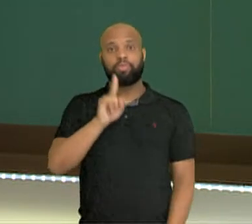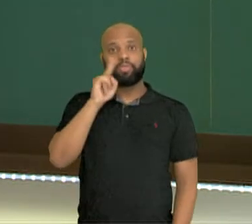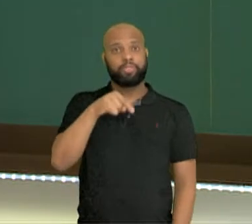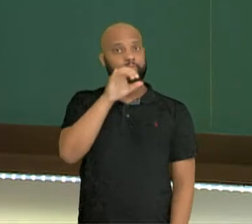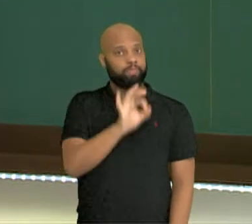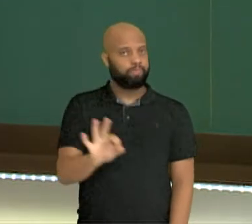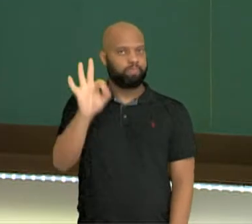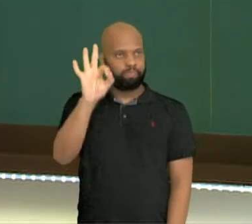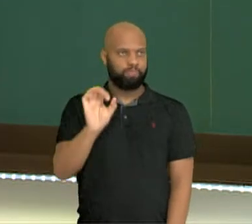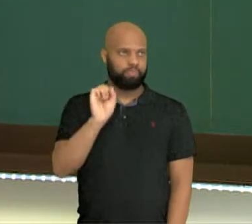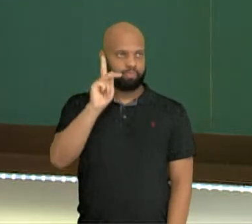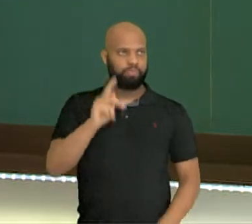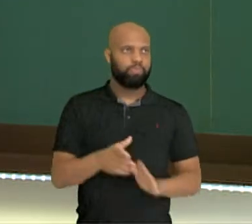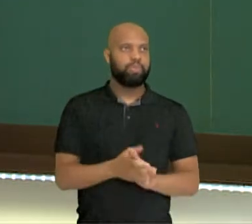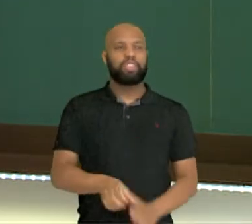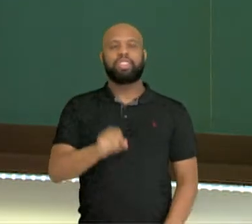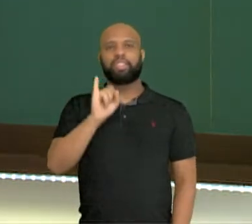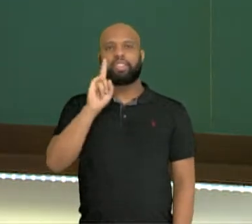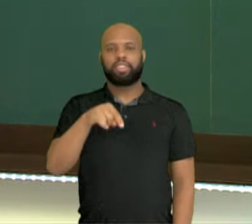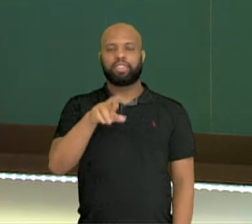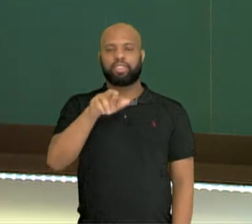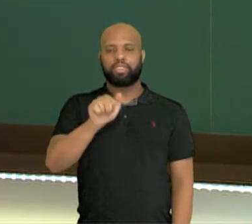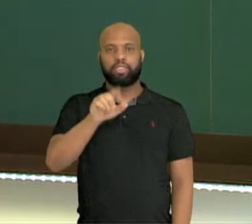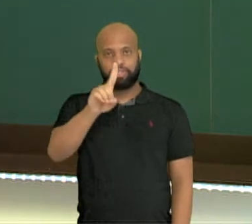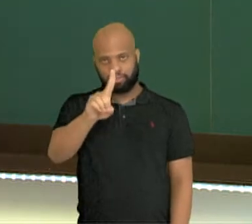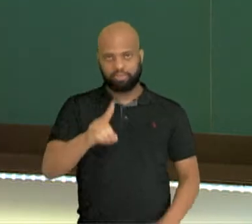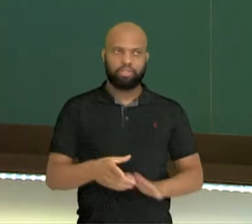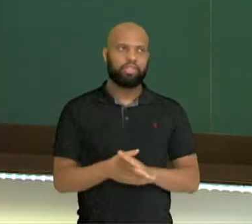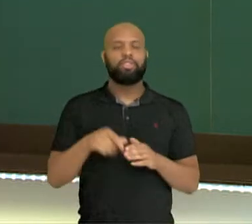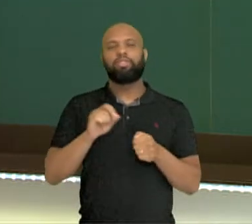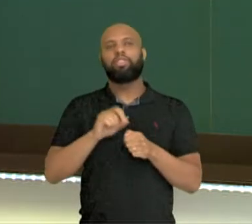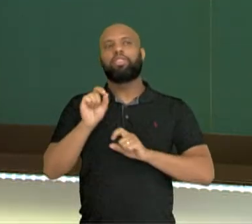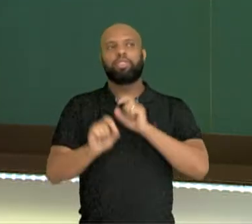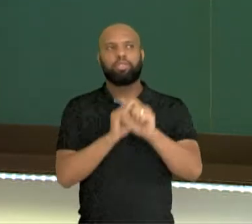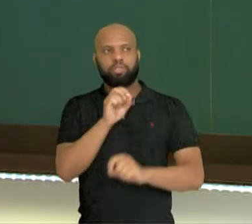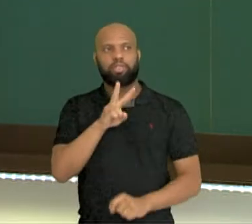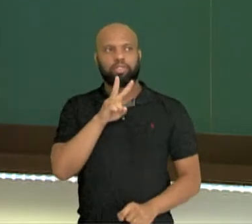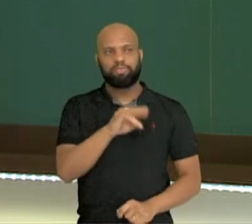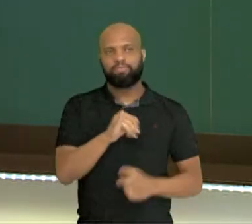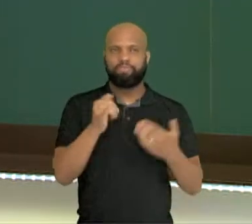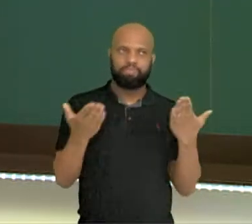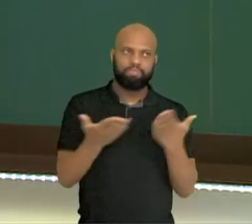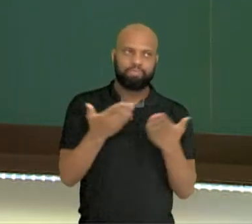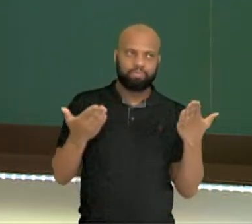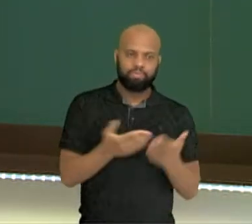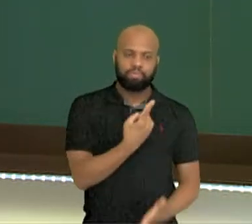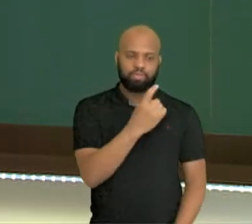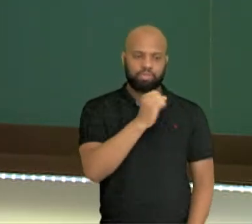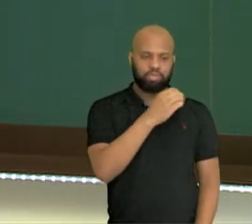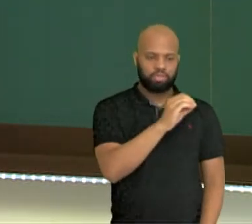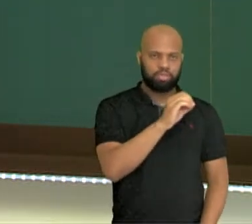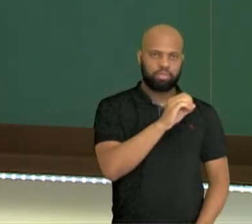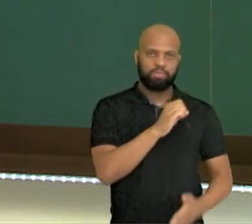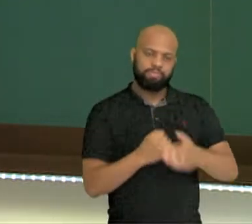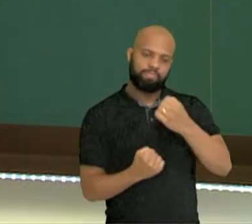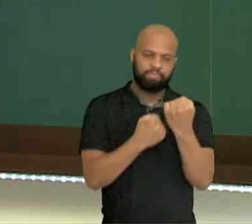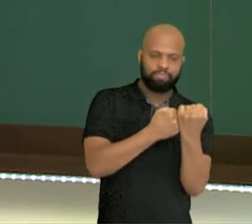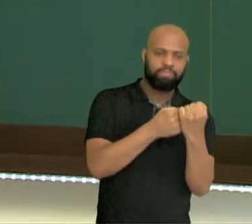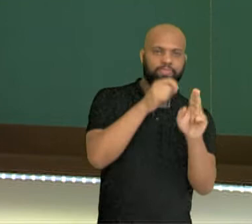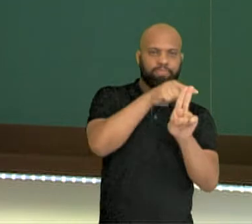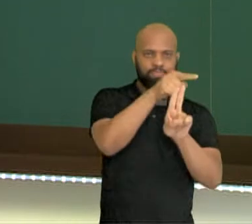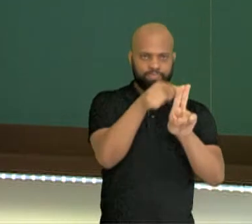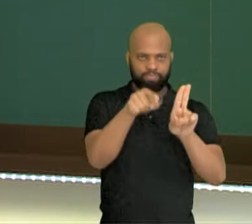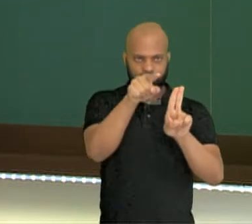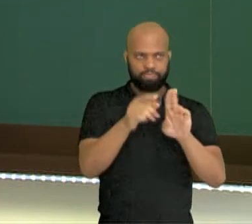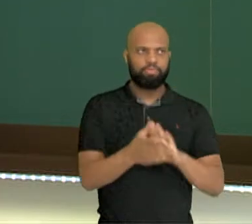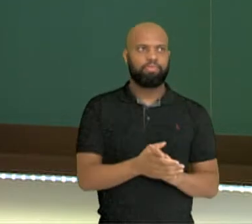dado em graus. Se ele estiver dado em radianos, eu vou substituir o 180 por π